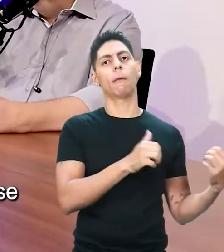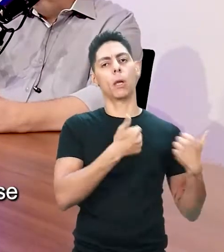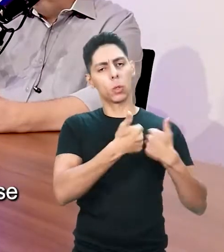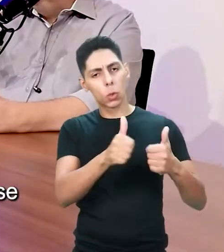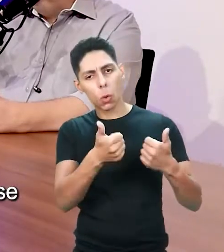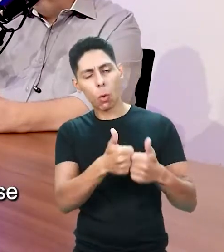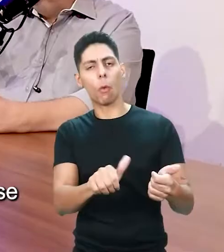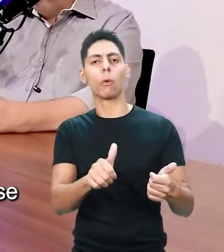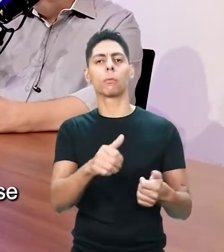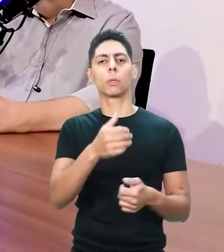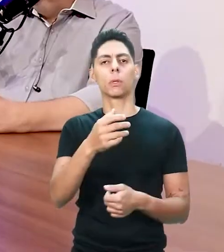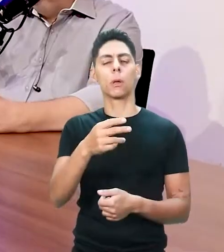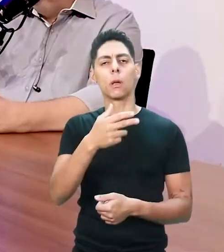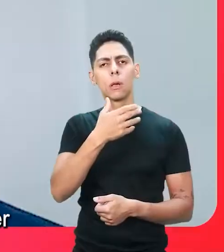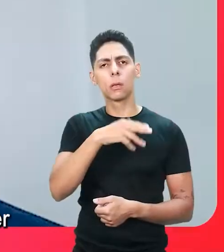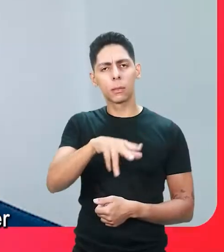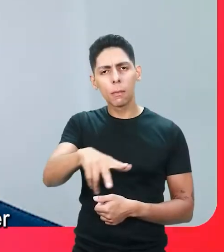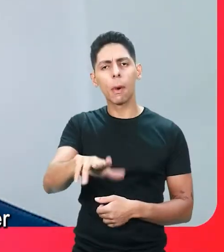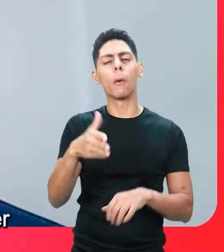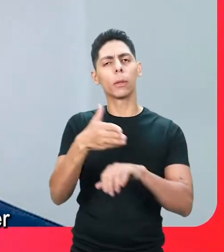colégio, meus dois primos também,